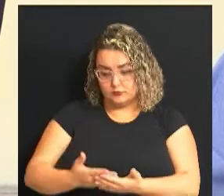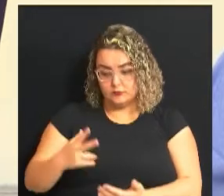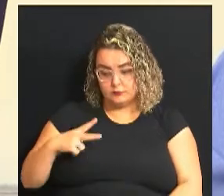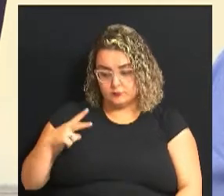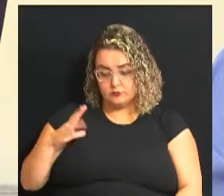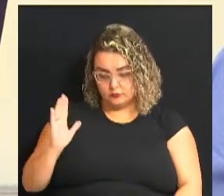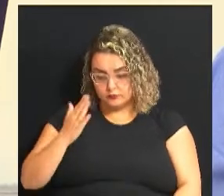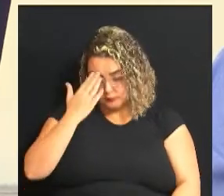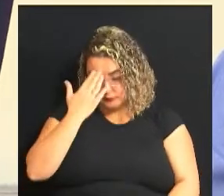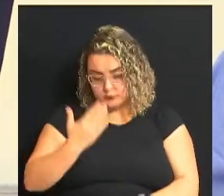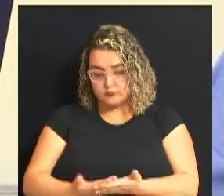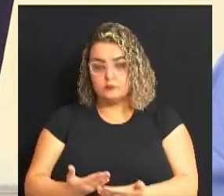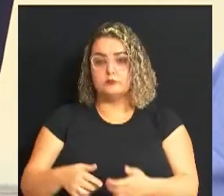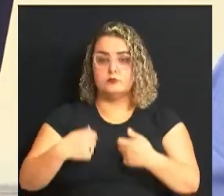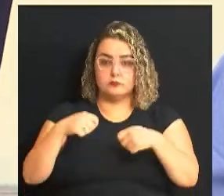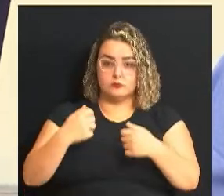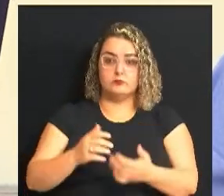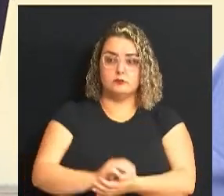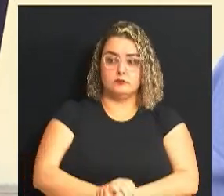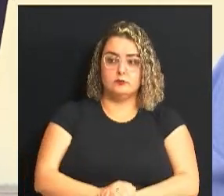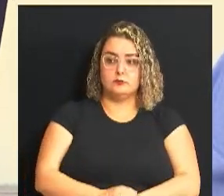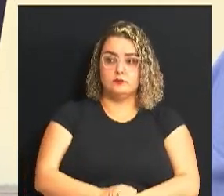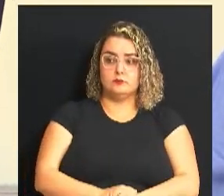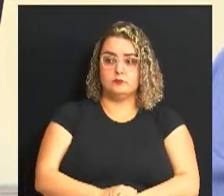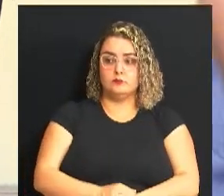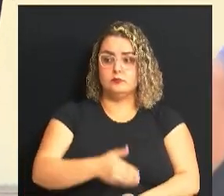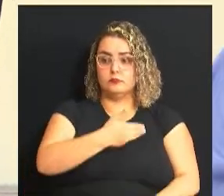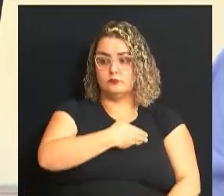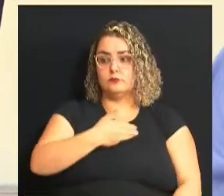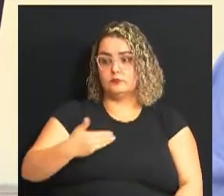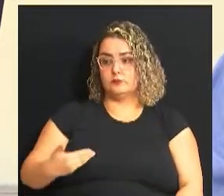precisa obter aí dos governos